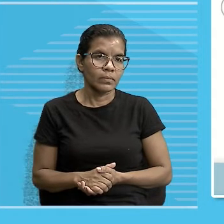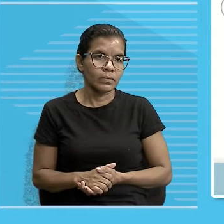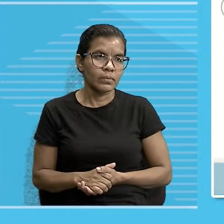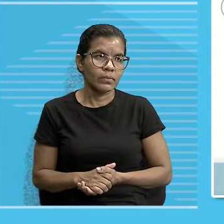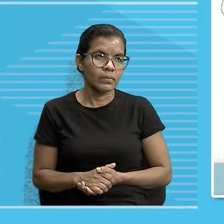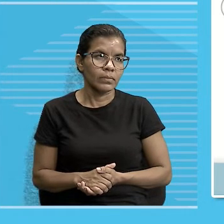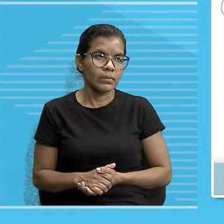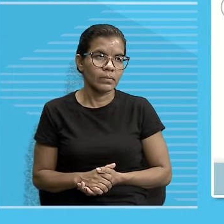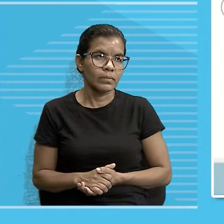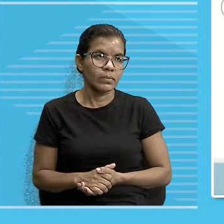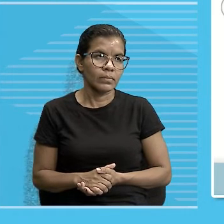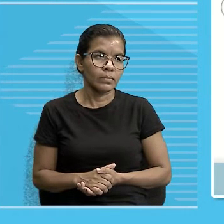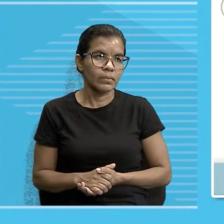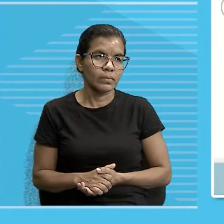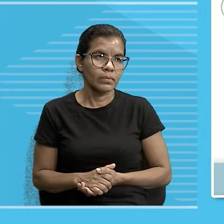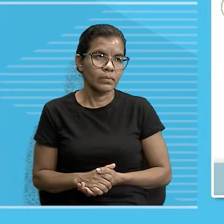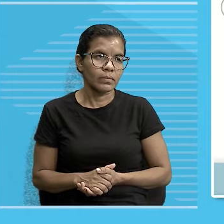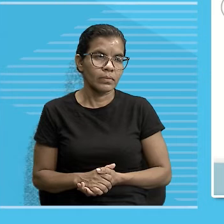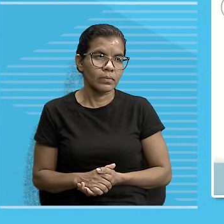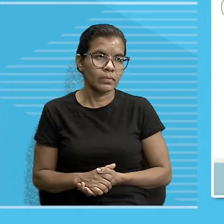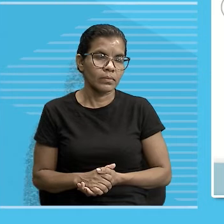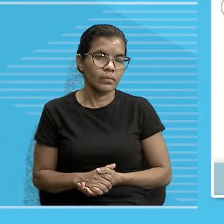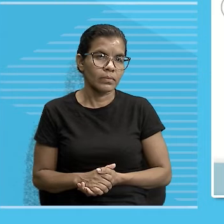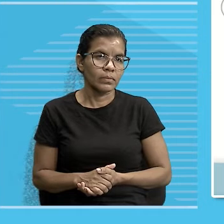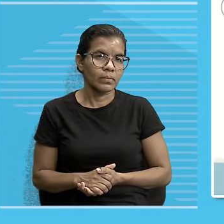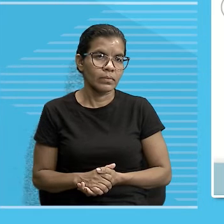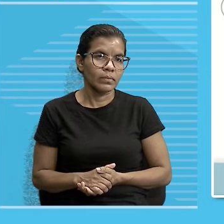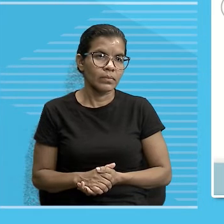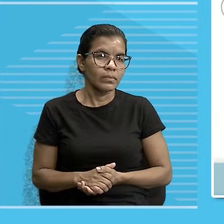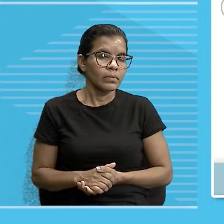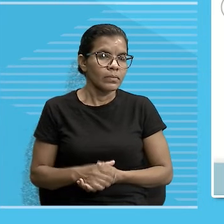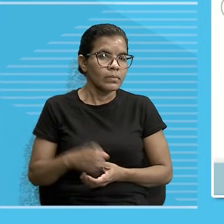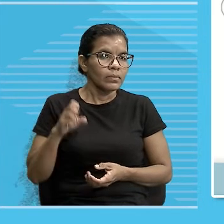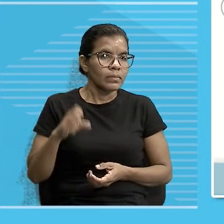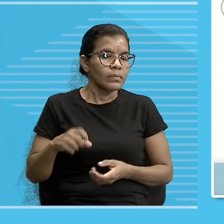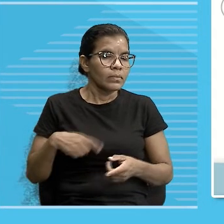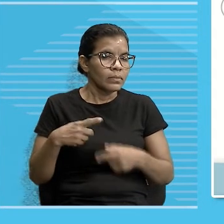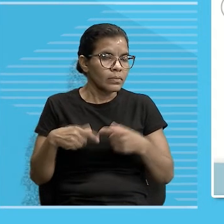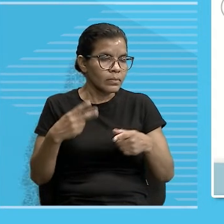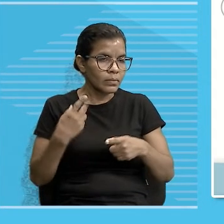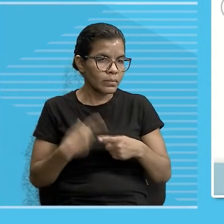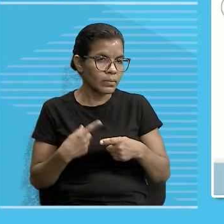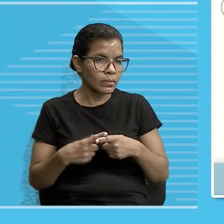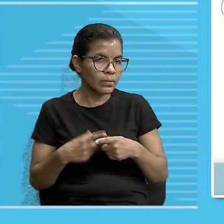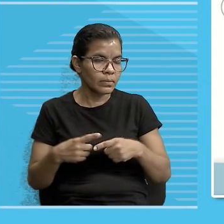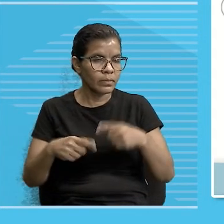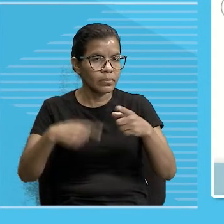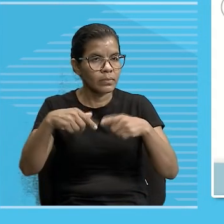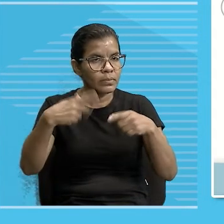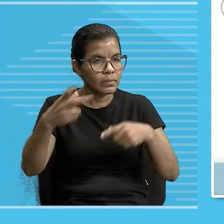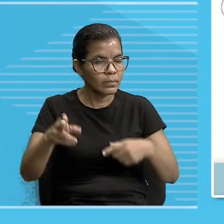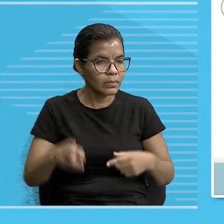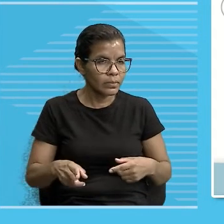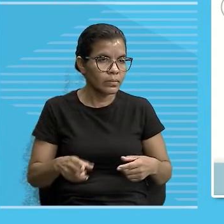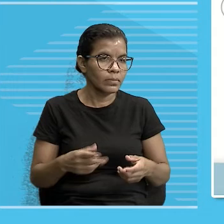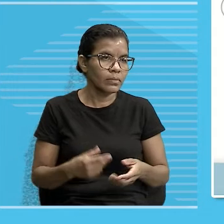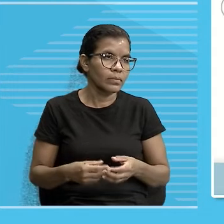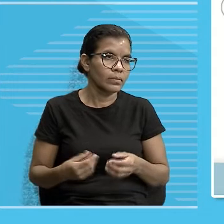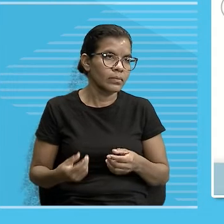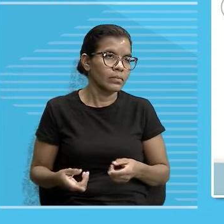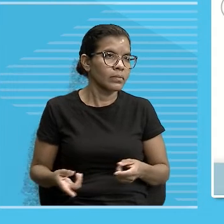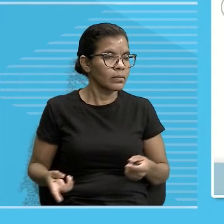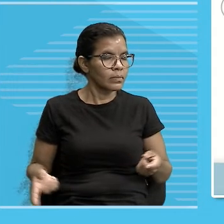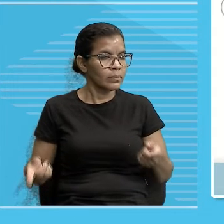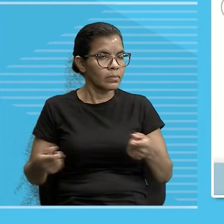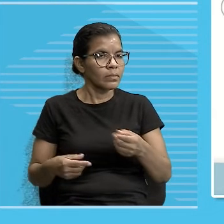O 5... ele estava multiplicando do outro lado da igualdade, ele passa para